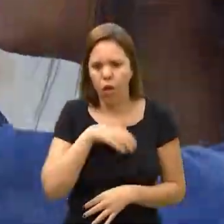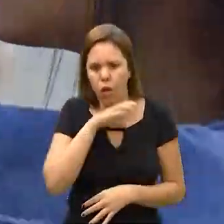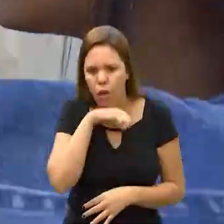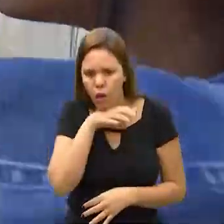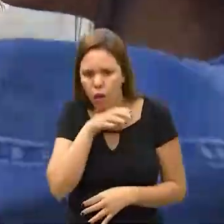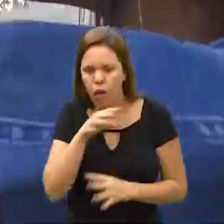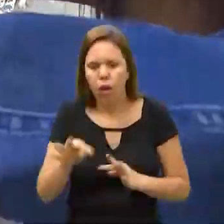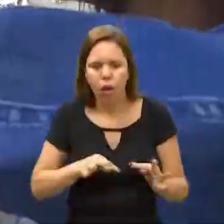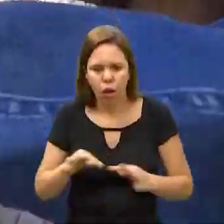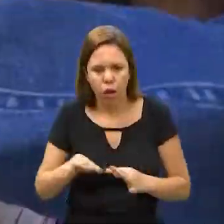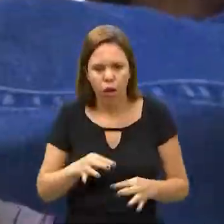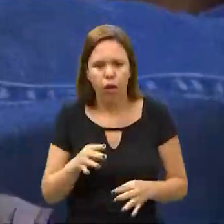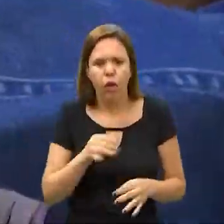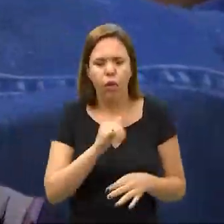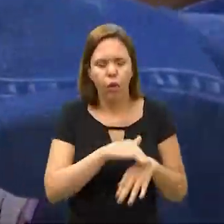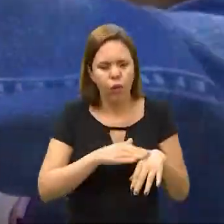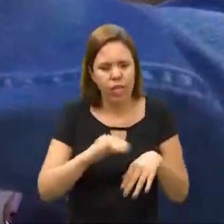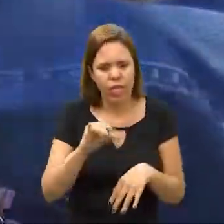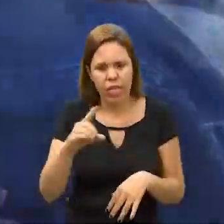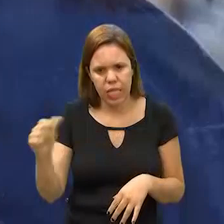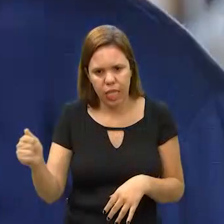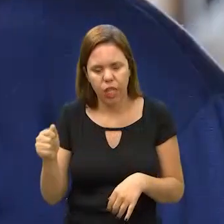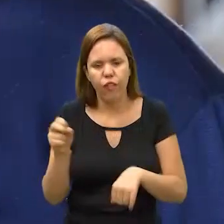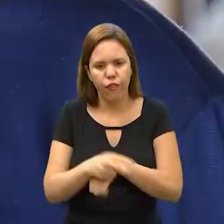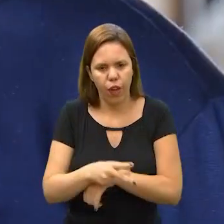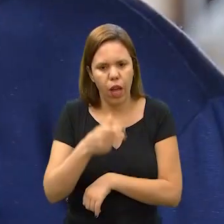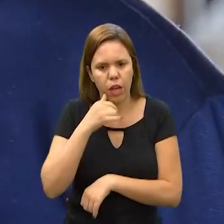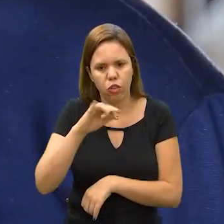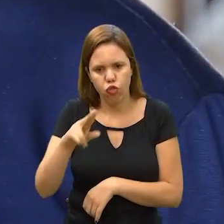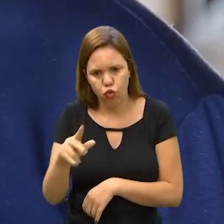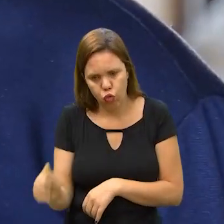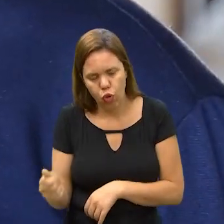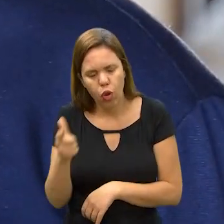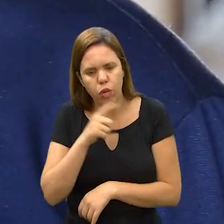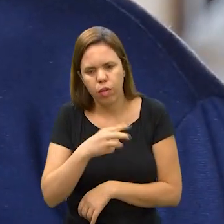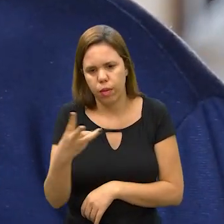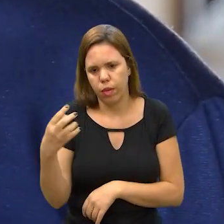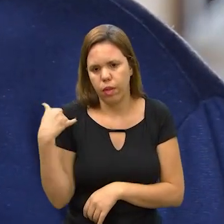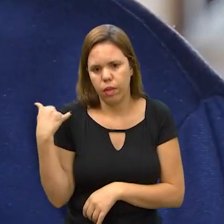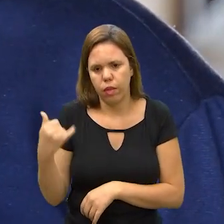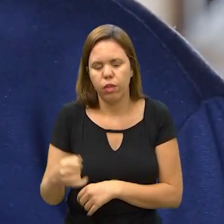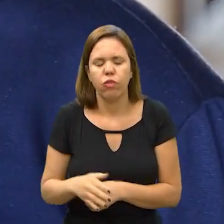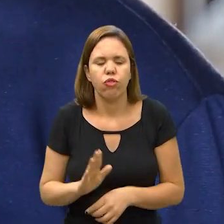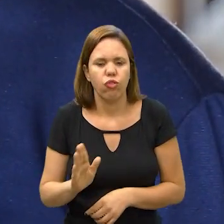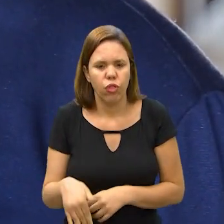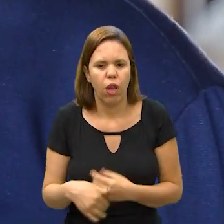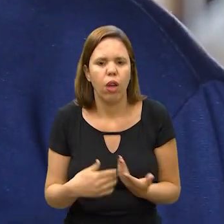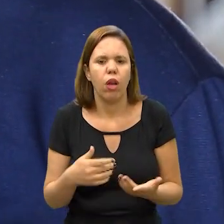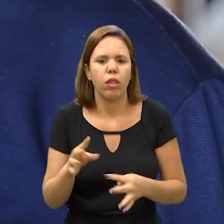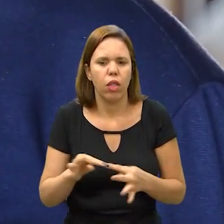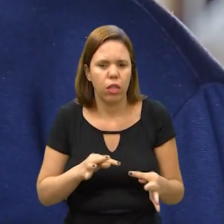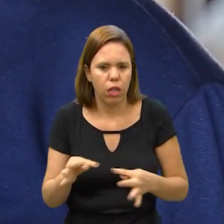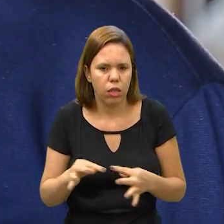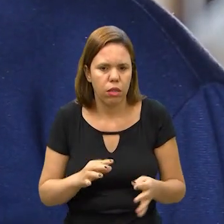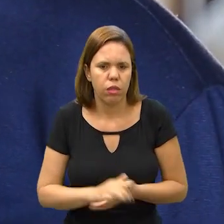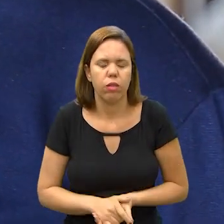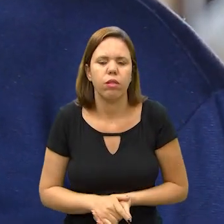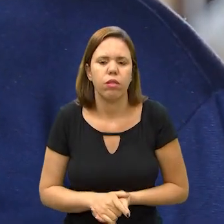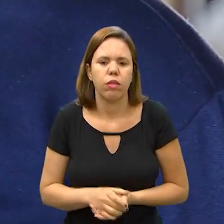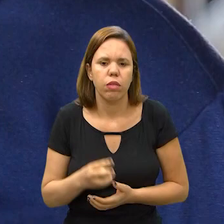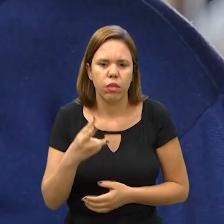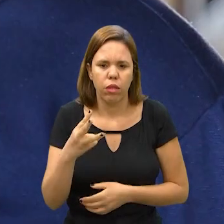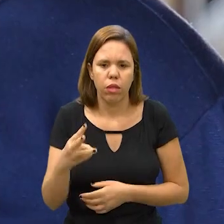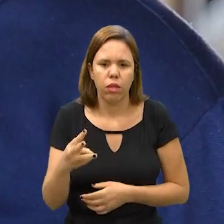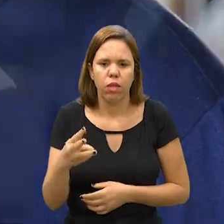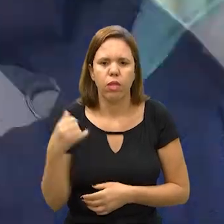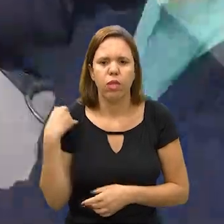uma vaga para a Júlia. A gente começou com 3 anos a ecoterapia. Com 3 anos